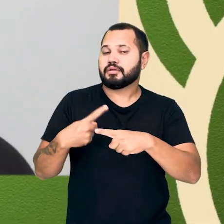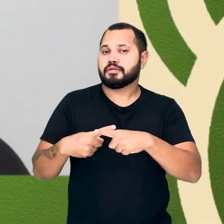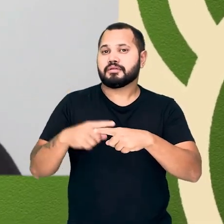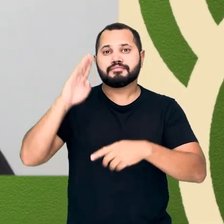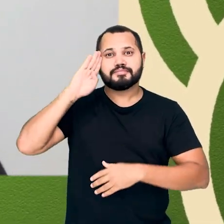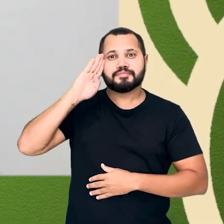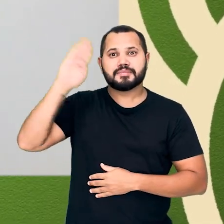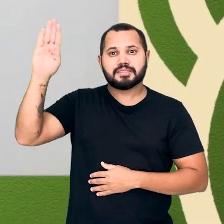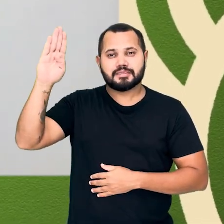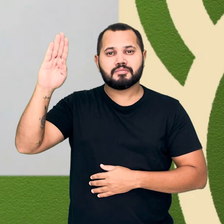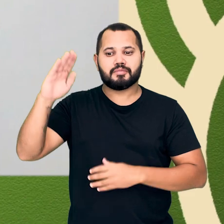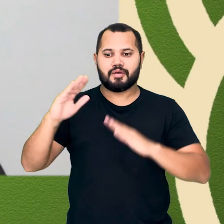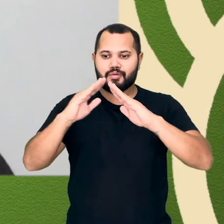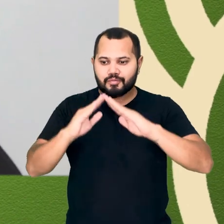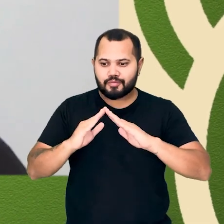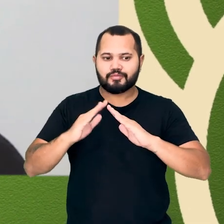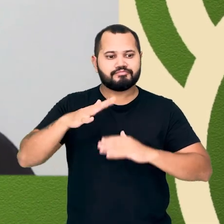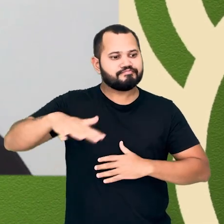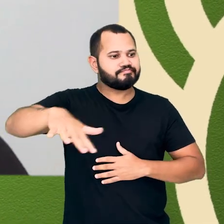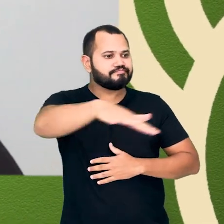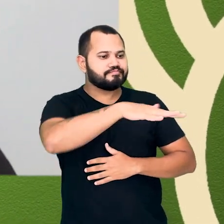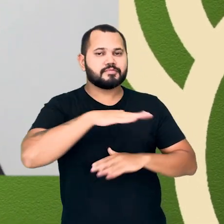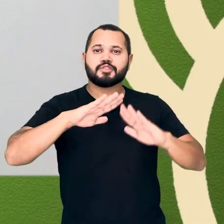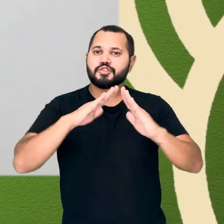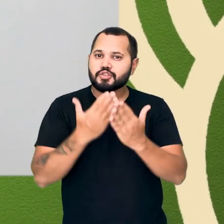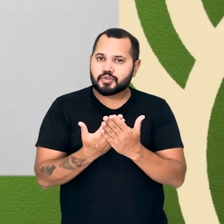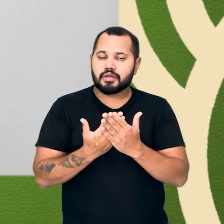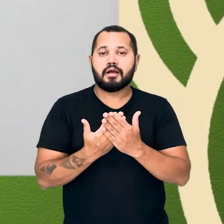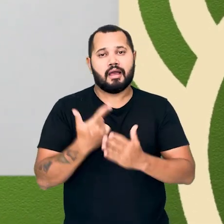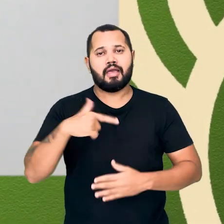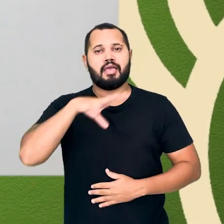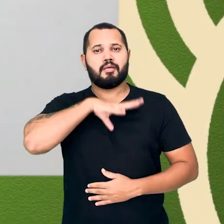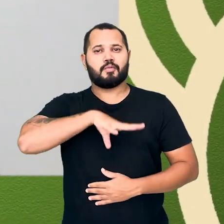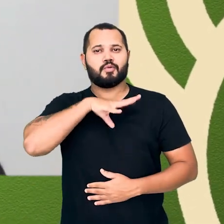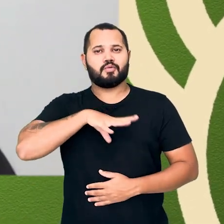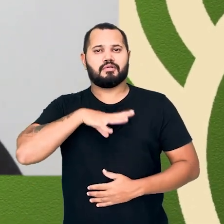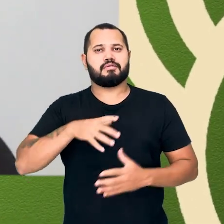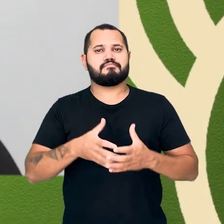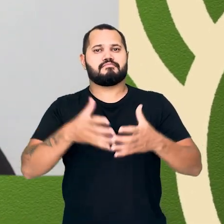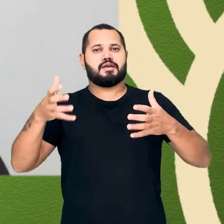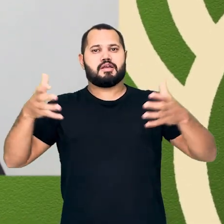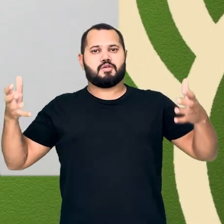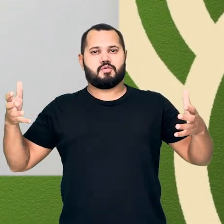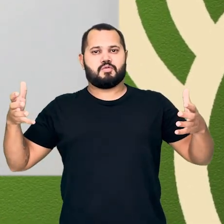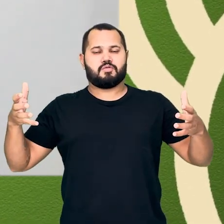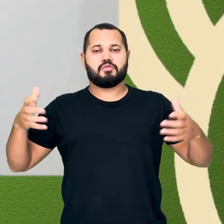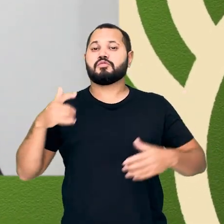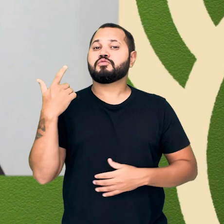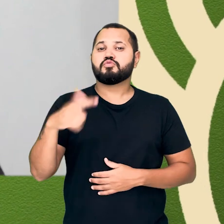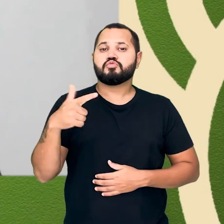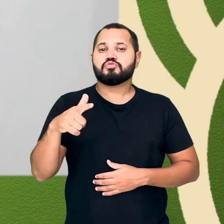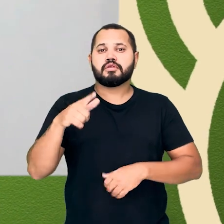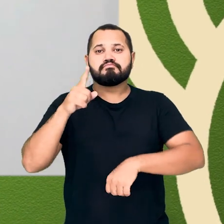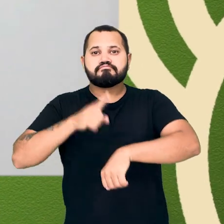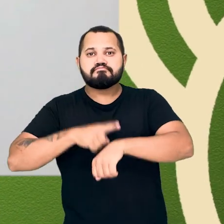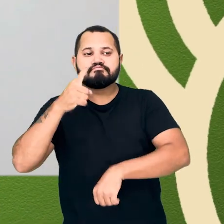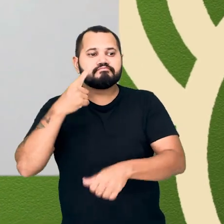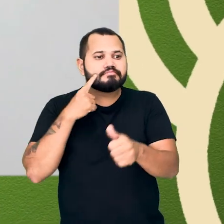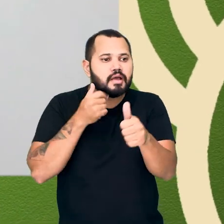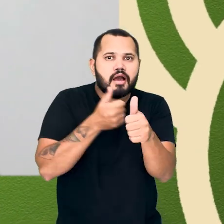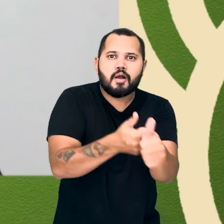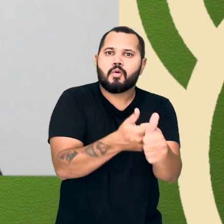o que prevalece na cidade, principalmente nas escolas, é a língua portuguesa. E não tem assim